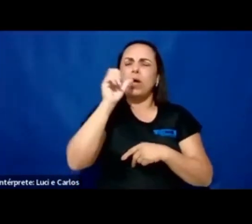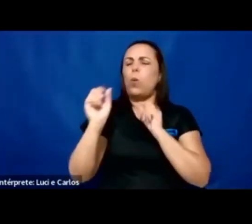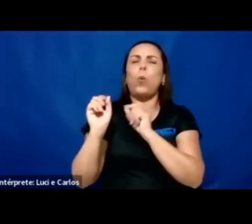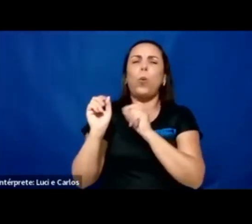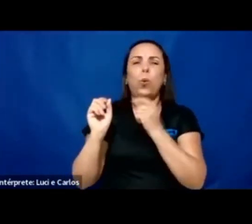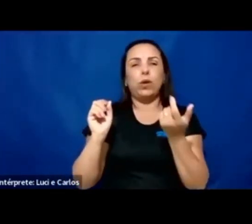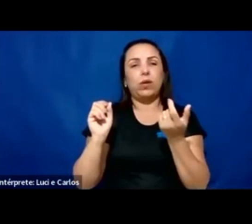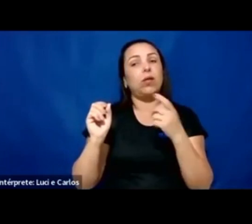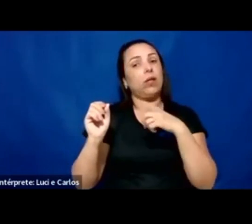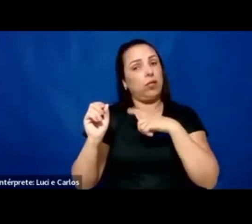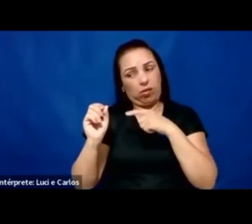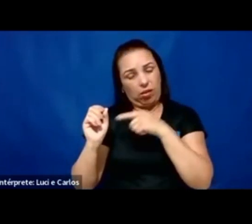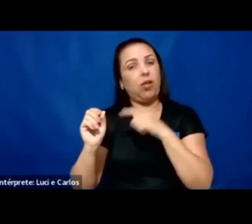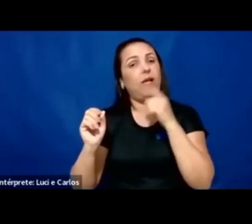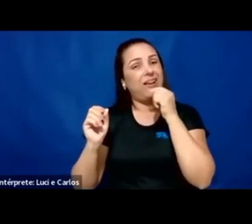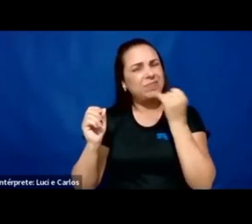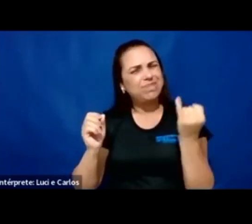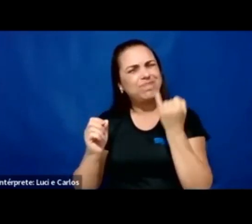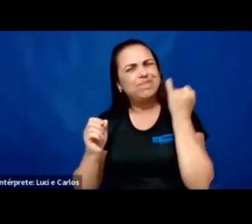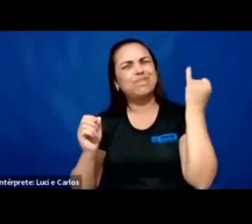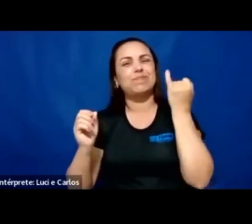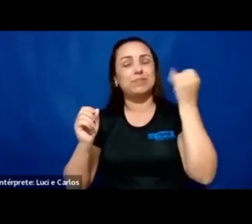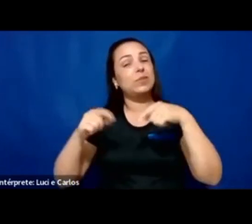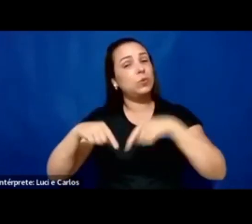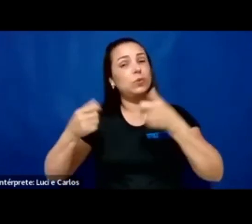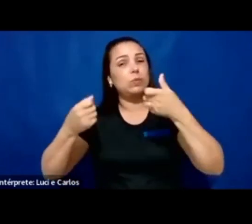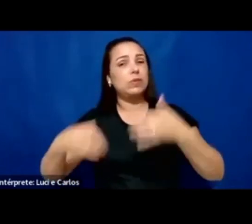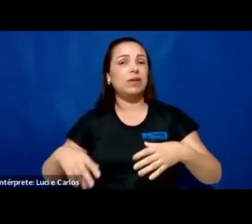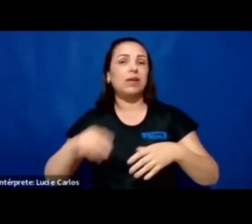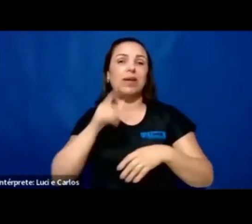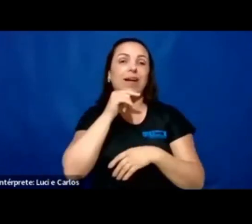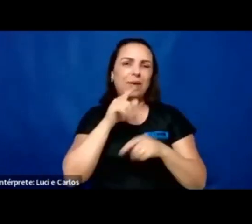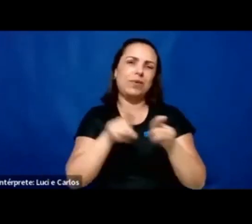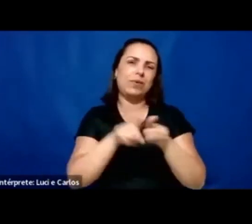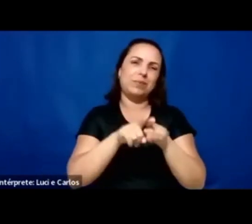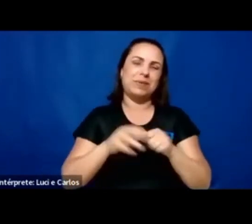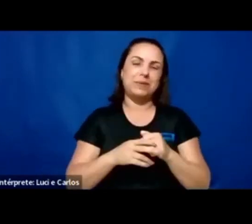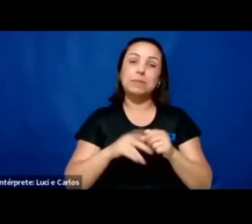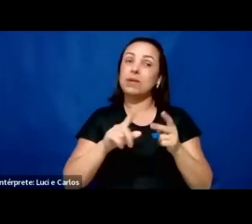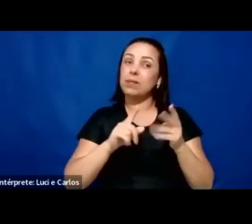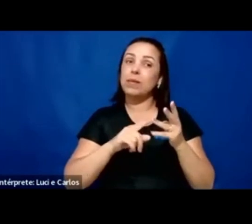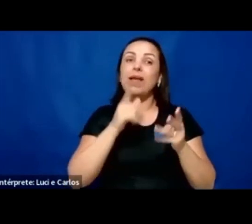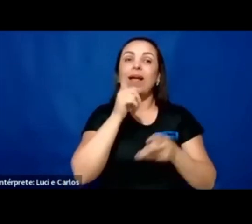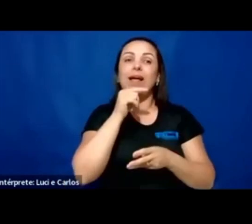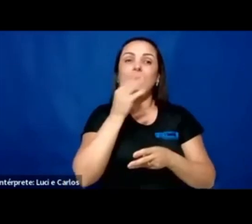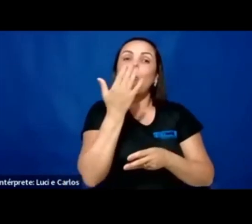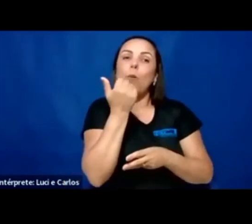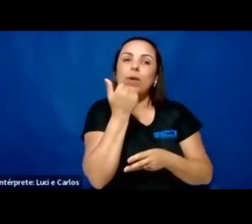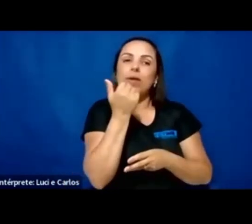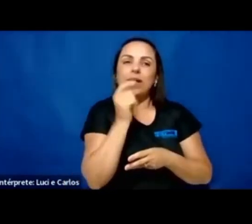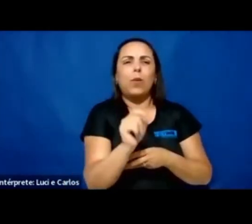bebe é muito importante e a gente vai falar dela já já, tá? Mas, Mike, eu quero saber